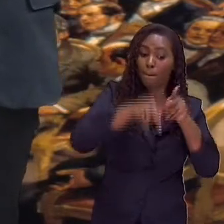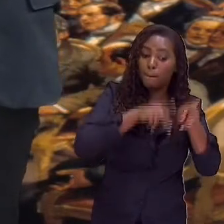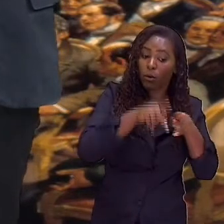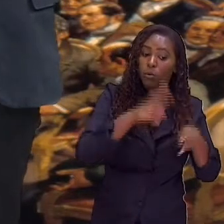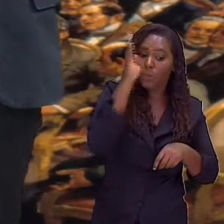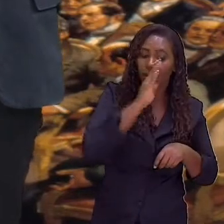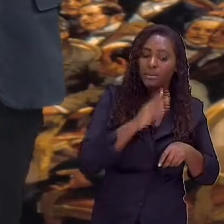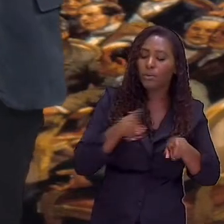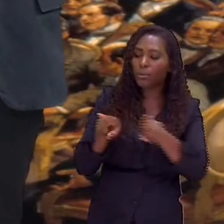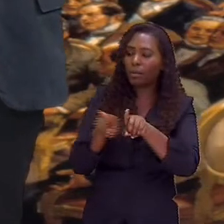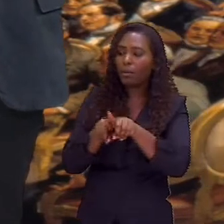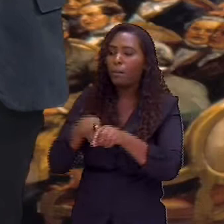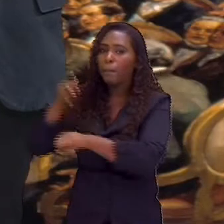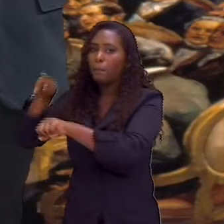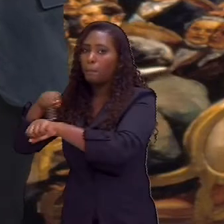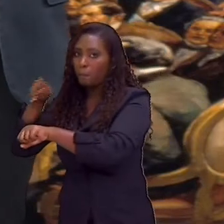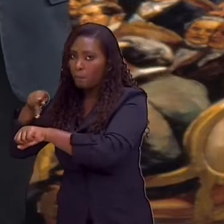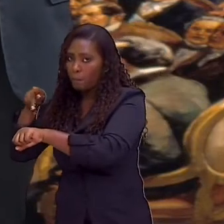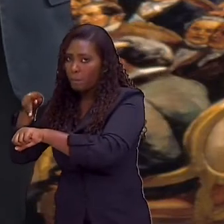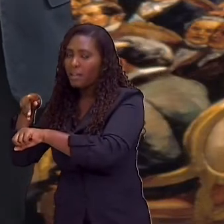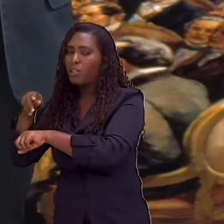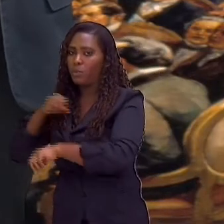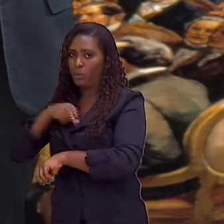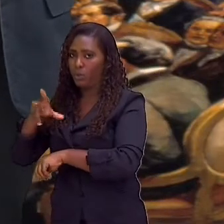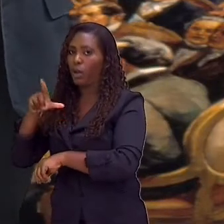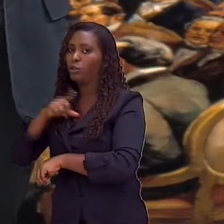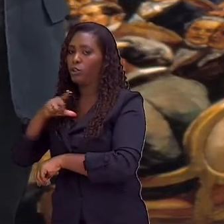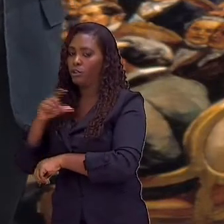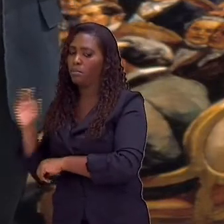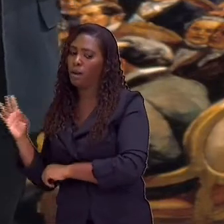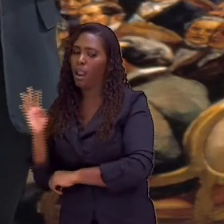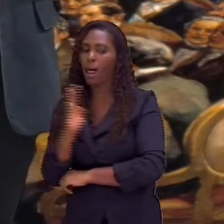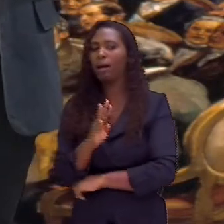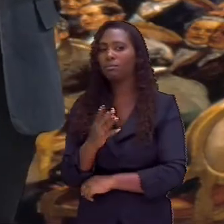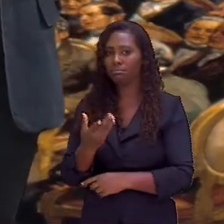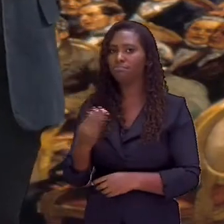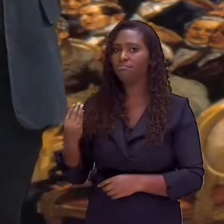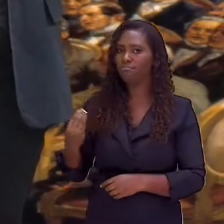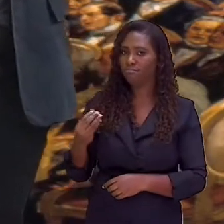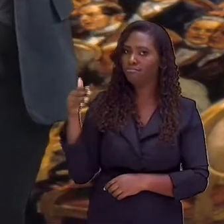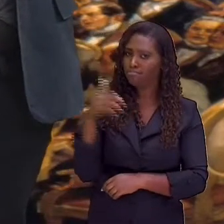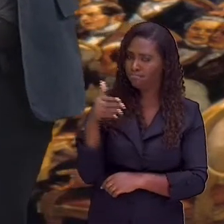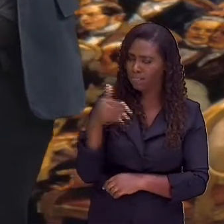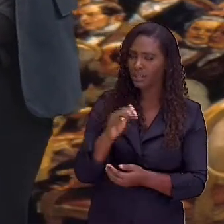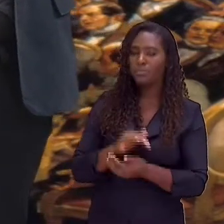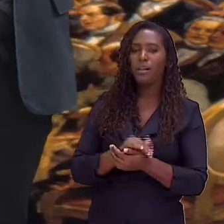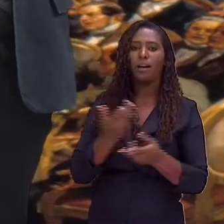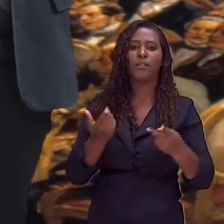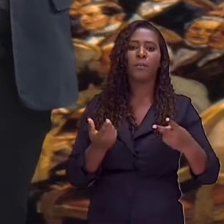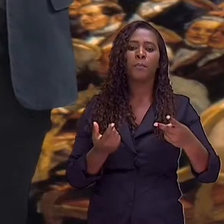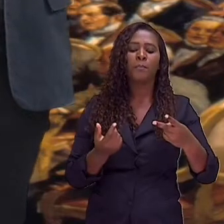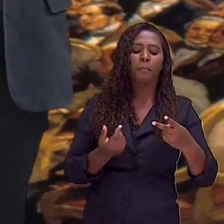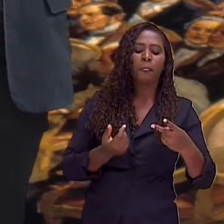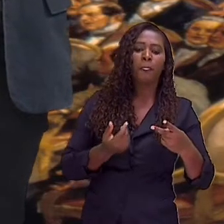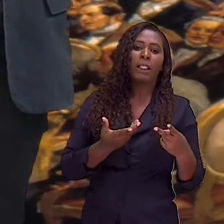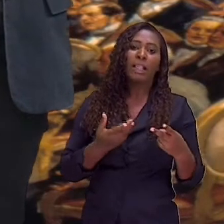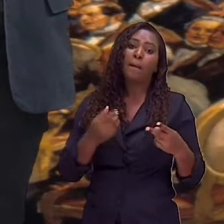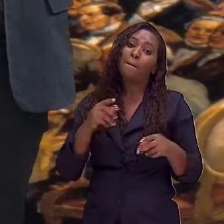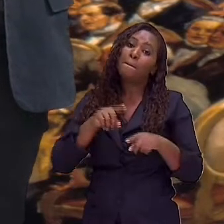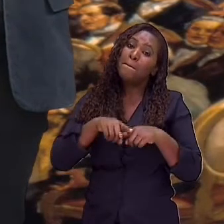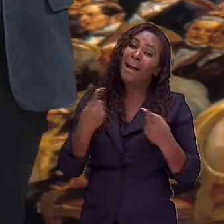para as províncias, defendiam a monarquia parlamentarista e a manutenção da